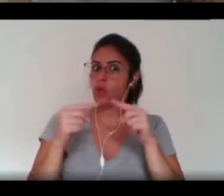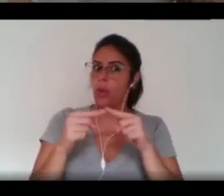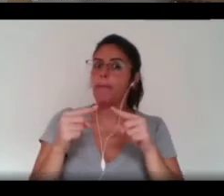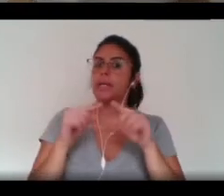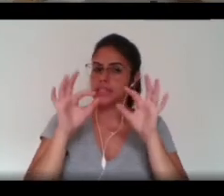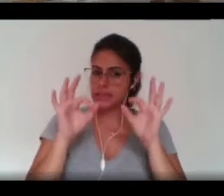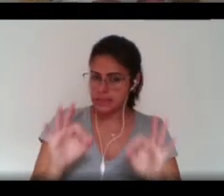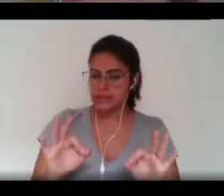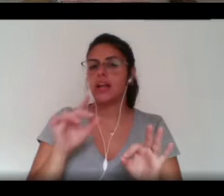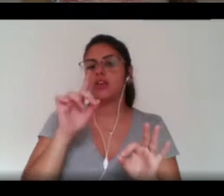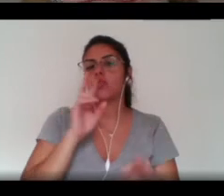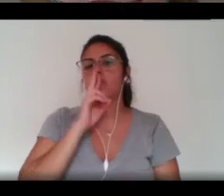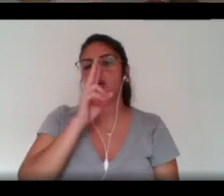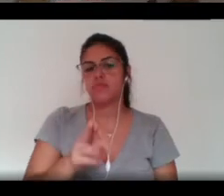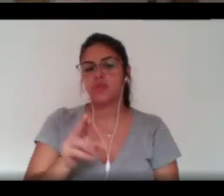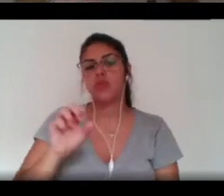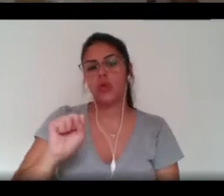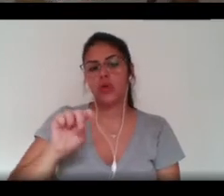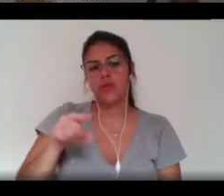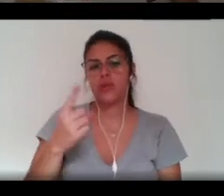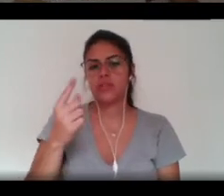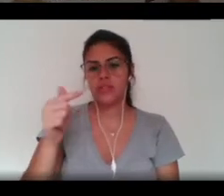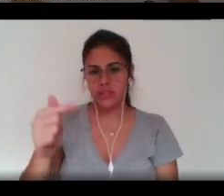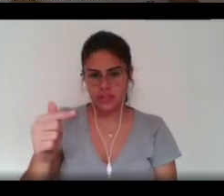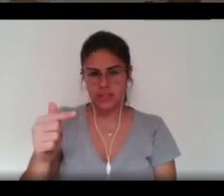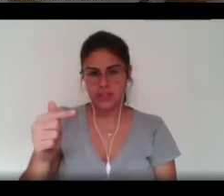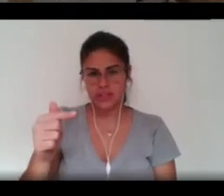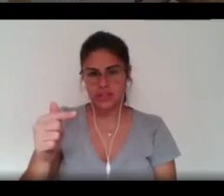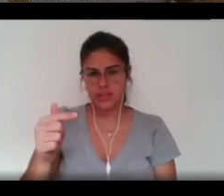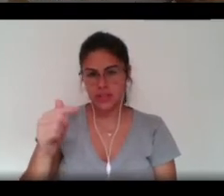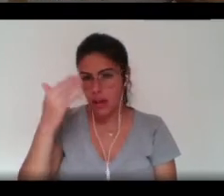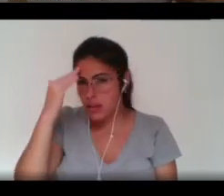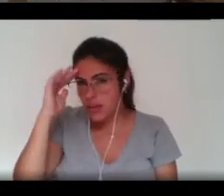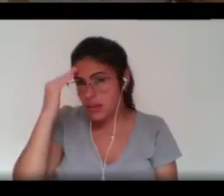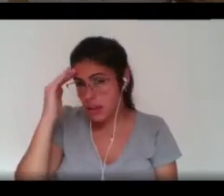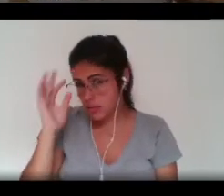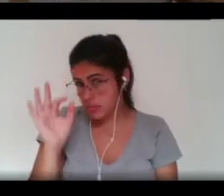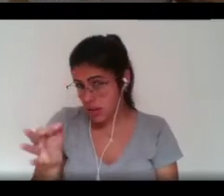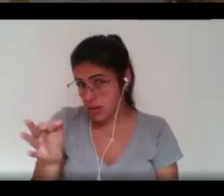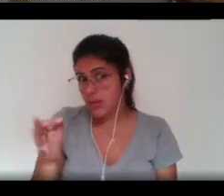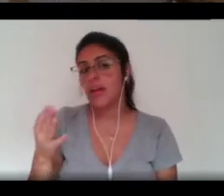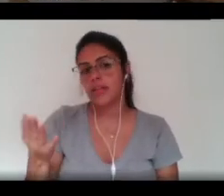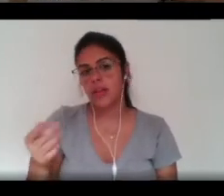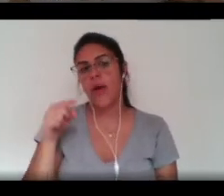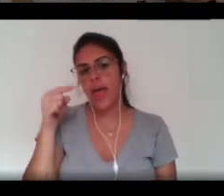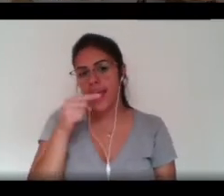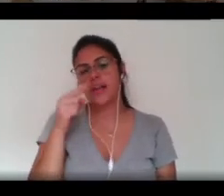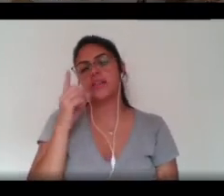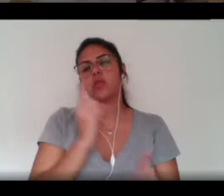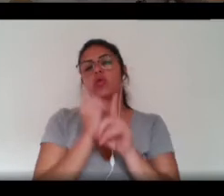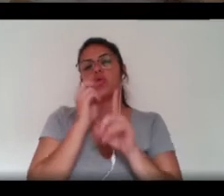8,17 metros por segundo. Tá claro, gente? Então, a solução é essa aqui, ó.